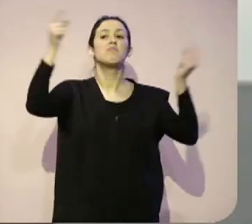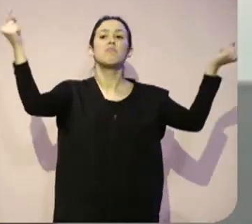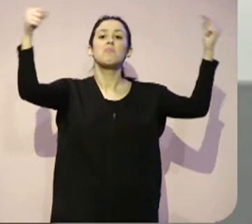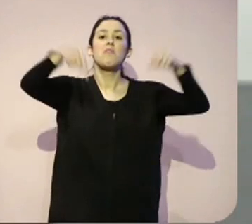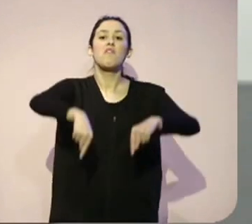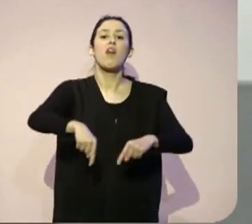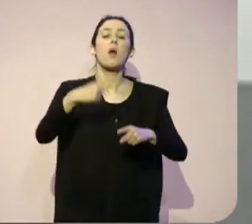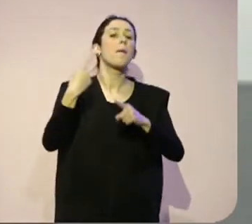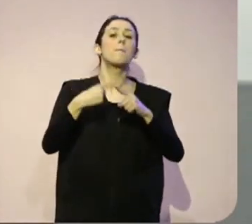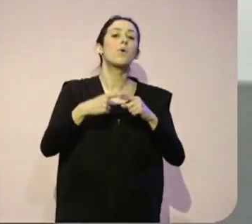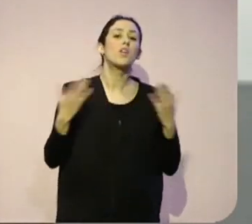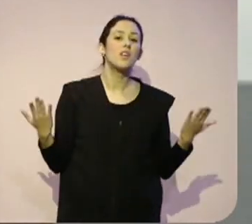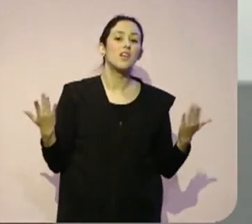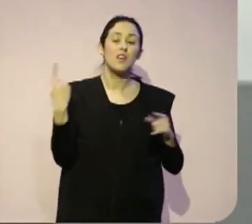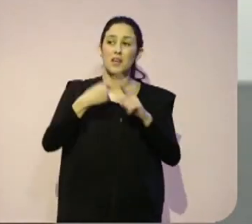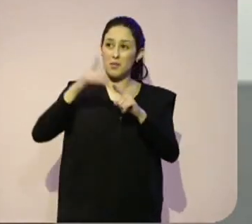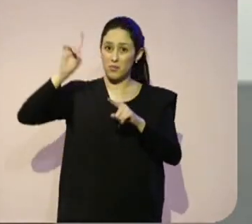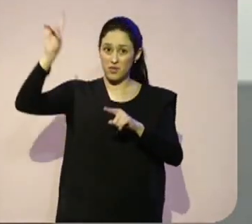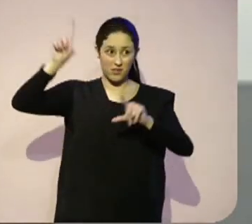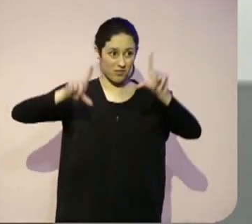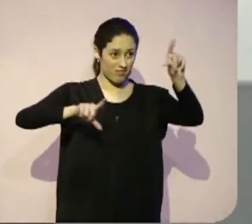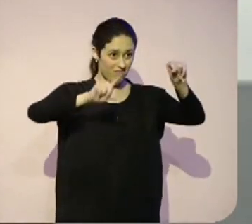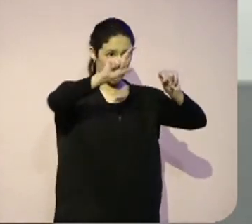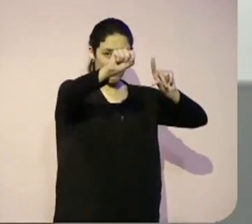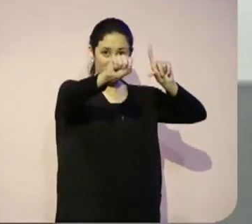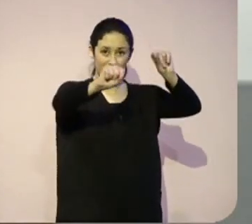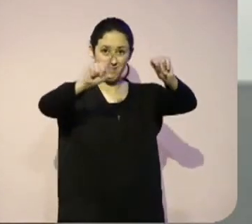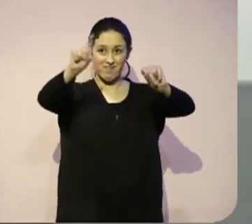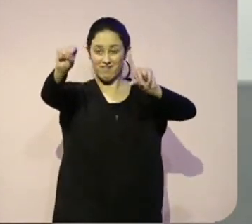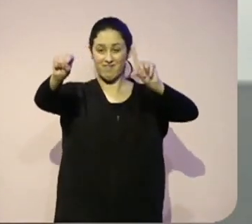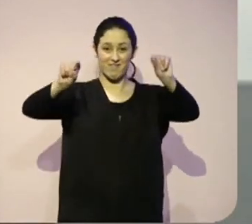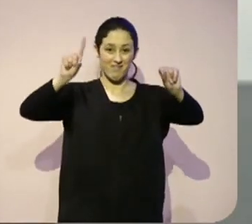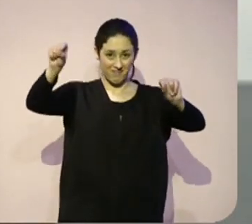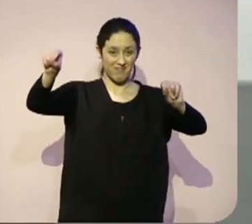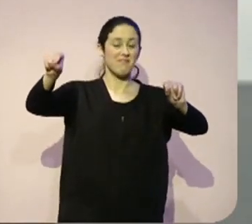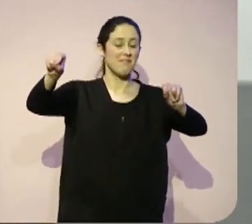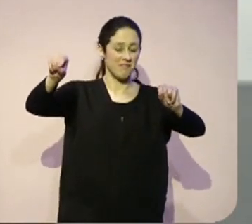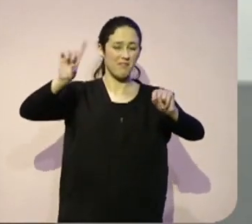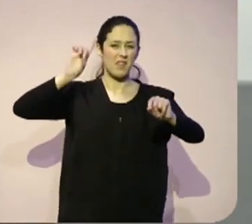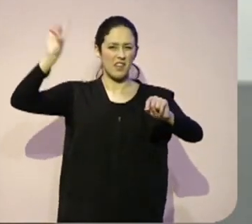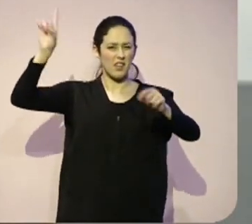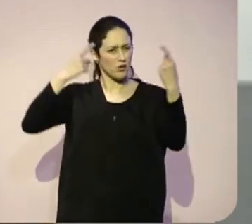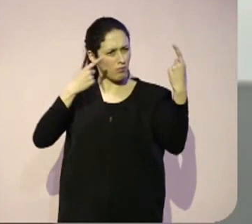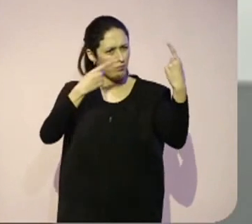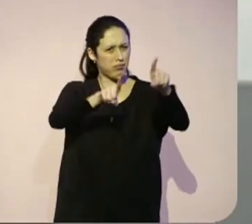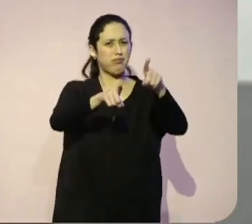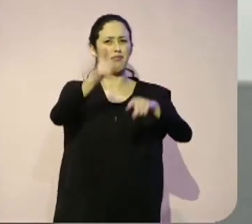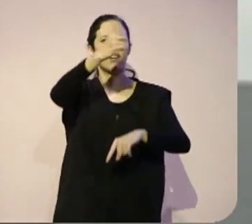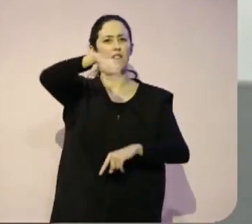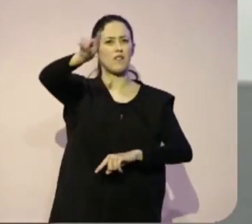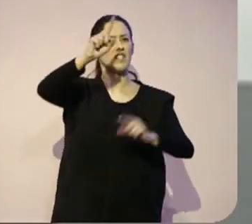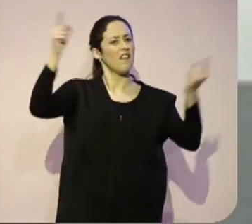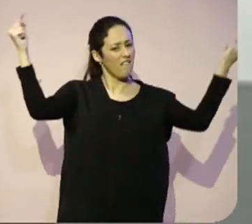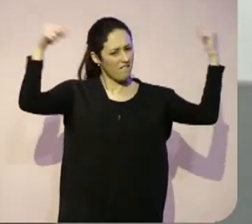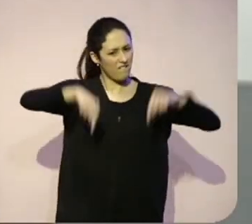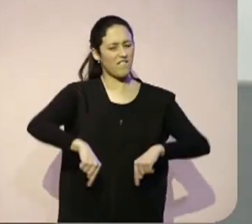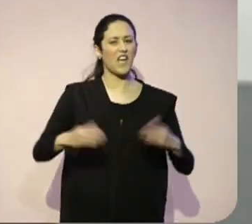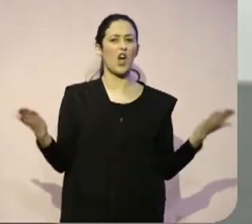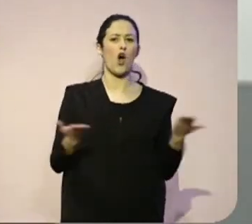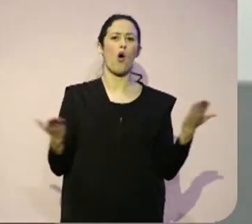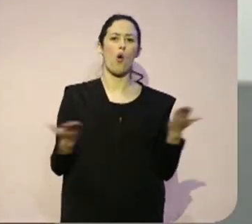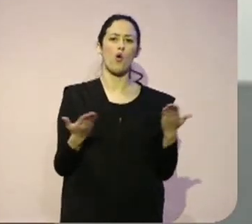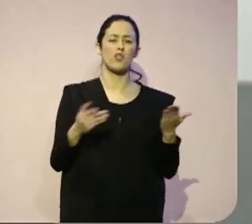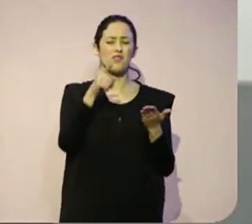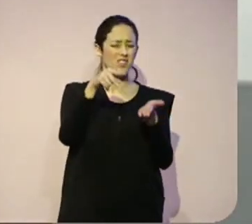Porque você também foi escolhido para ser desafiado pelo Senhor hoje, a